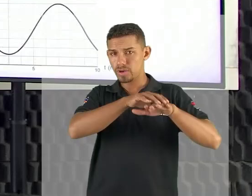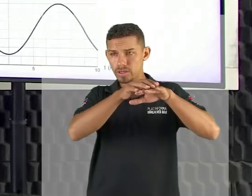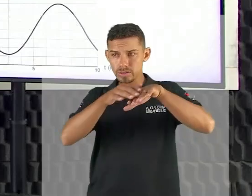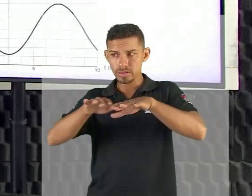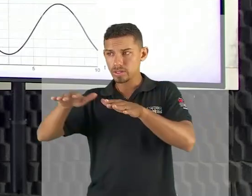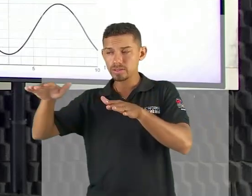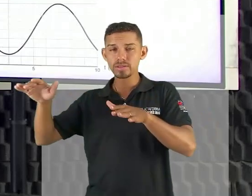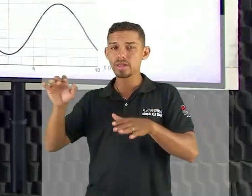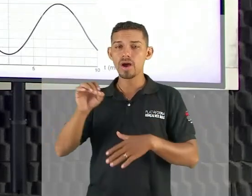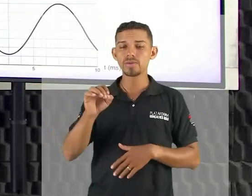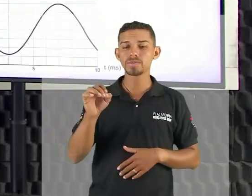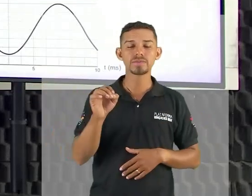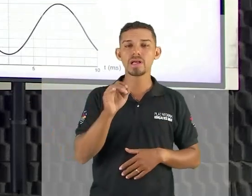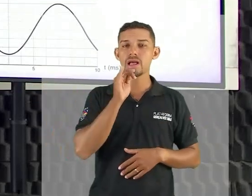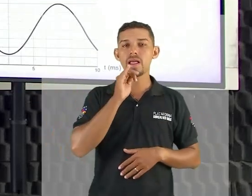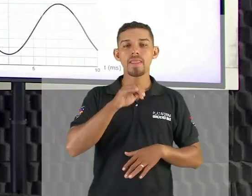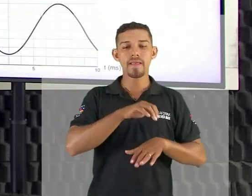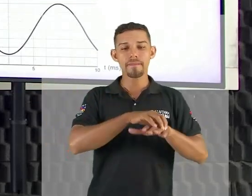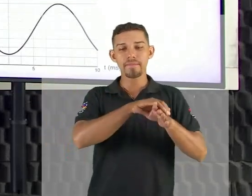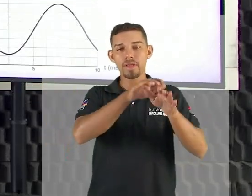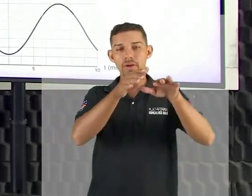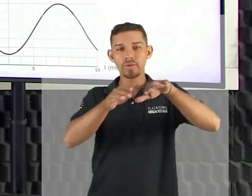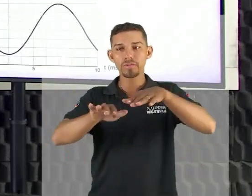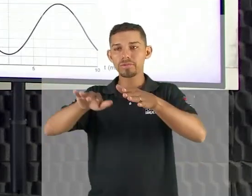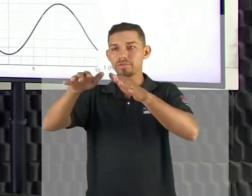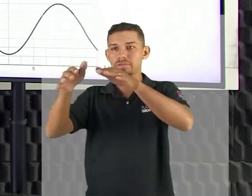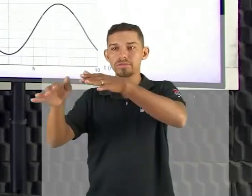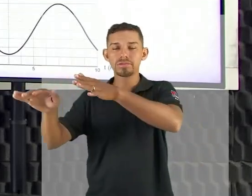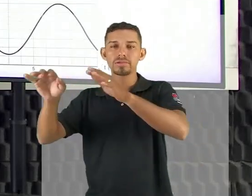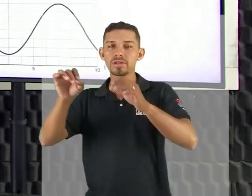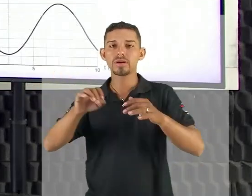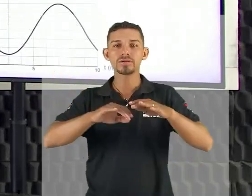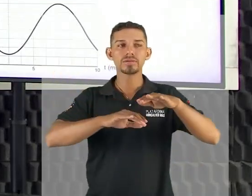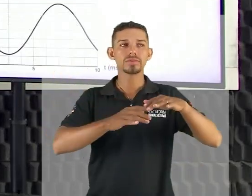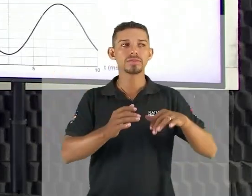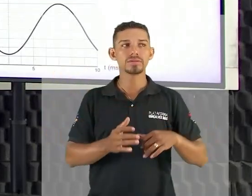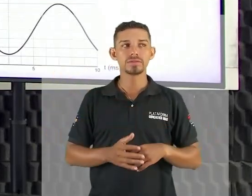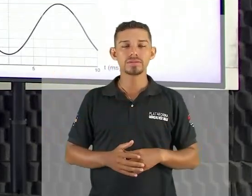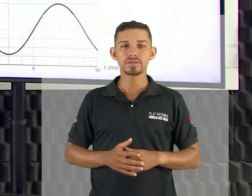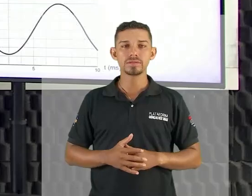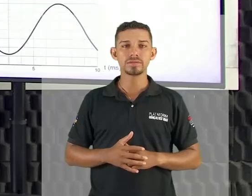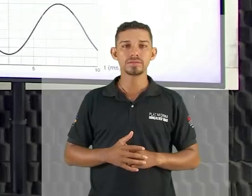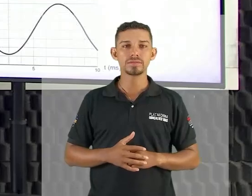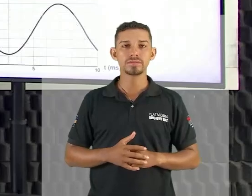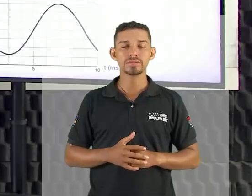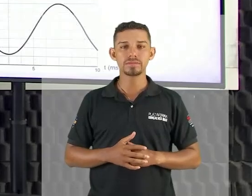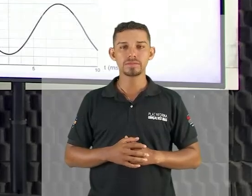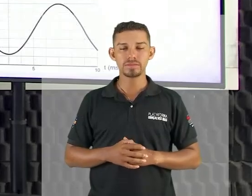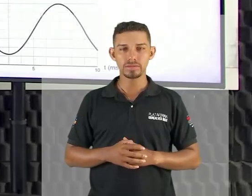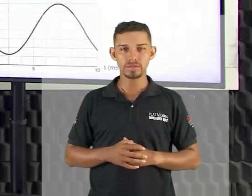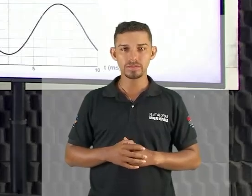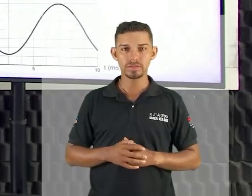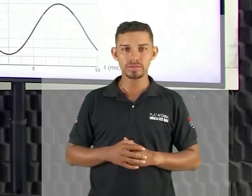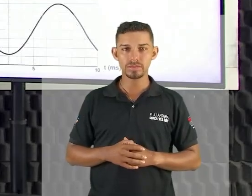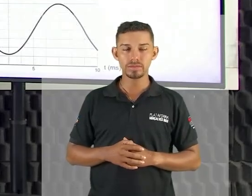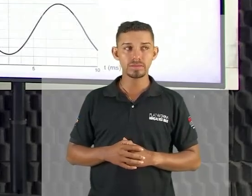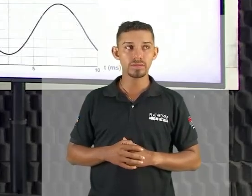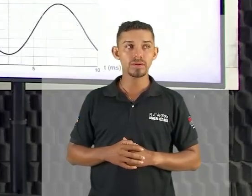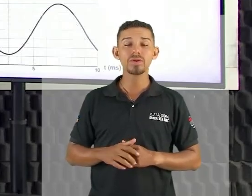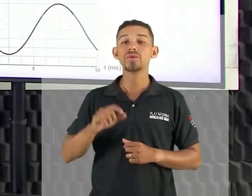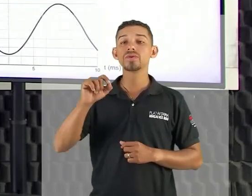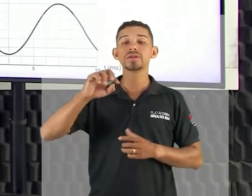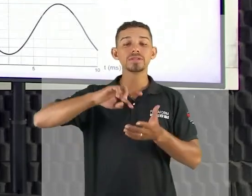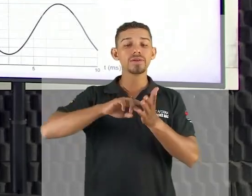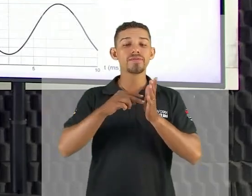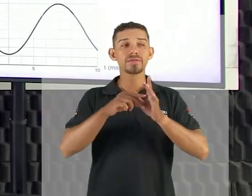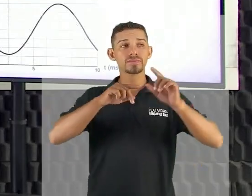não porque onda ela não carrega matéria então aqui só vai ficar oscilando ó para cima e para baixo para cima e para baixo o que é uma